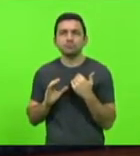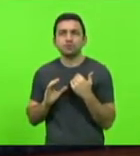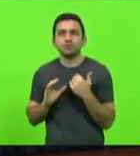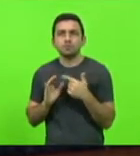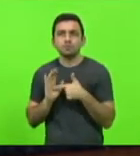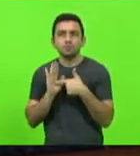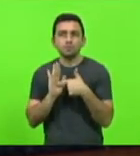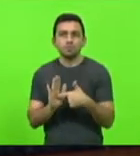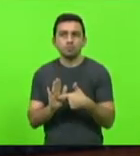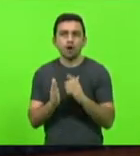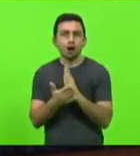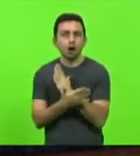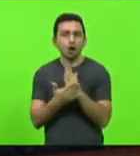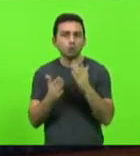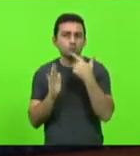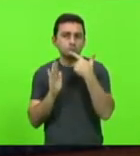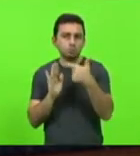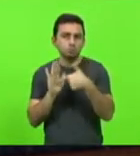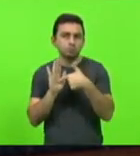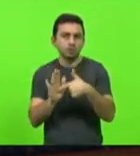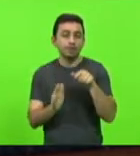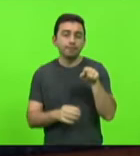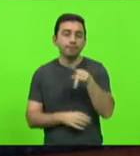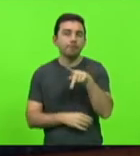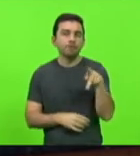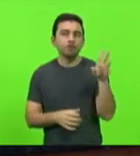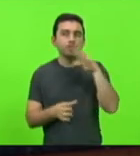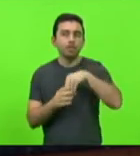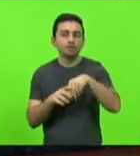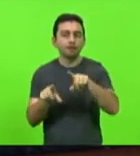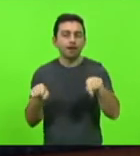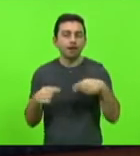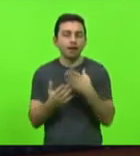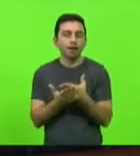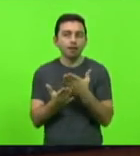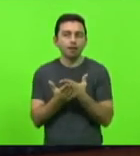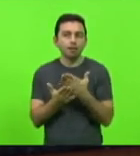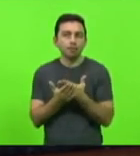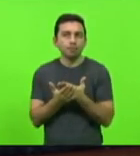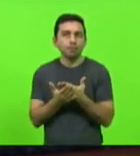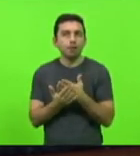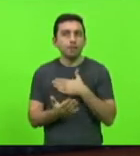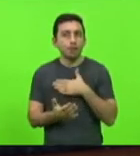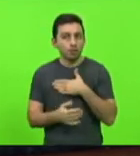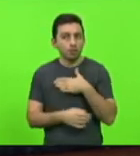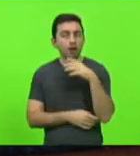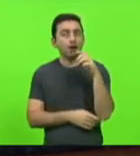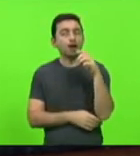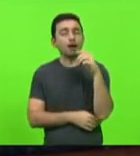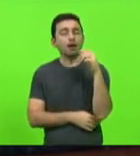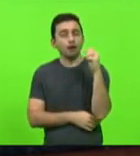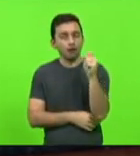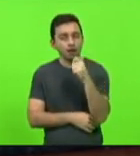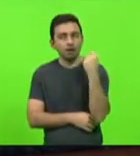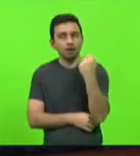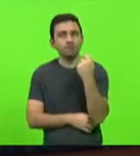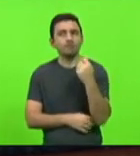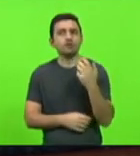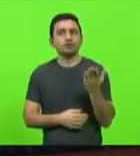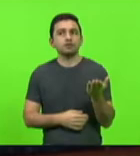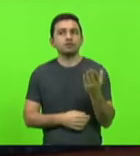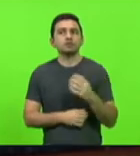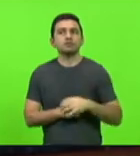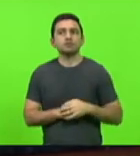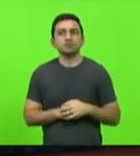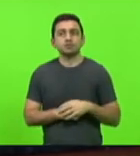algumas denúncias do que esse professor faz dentro da sala de aula. Isso, para mim, que é o mais grave. Se isso é